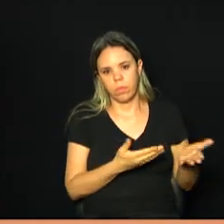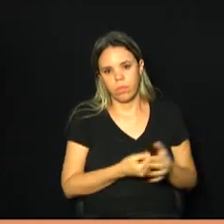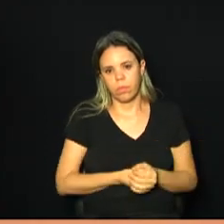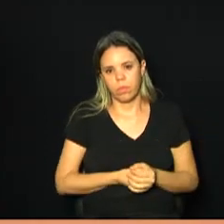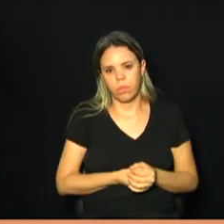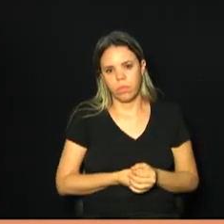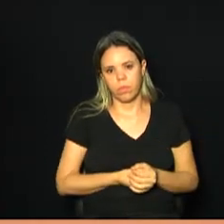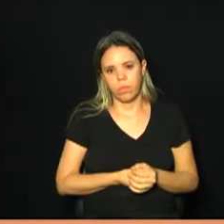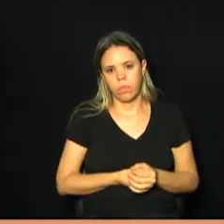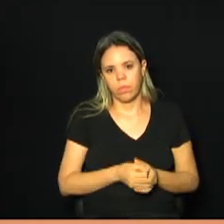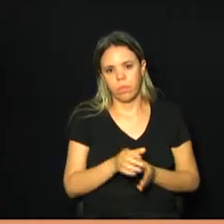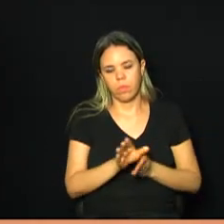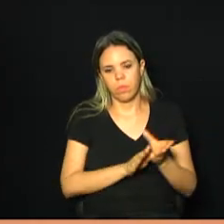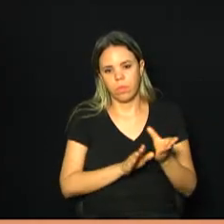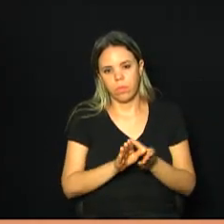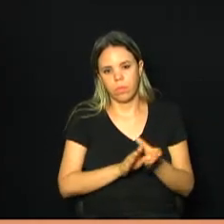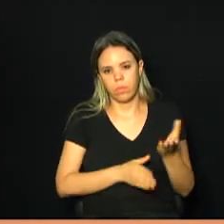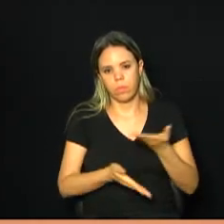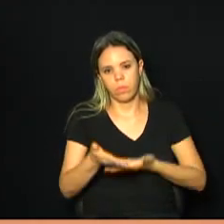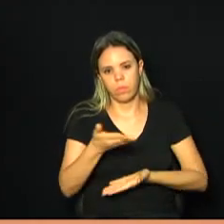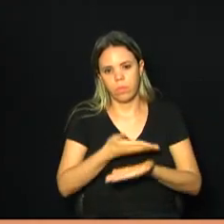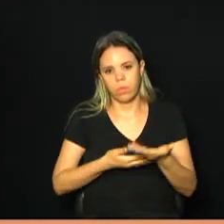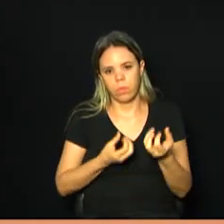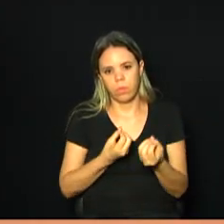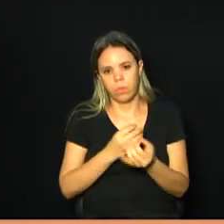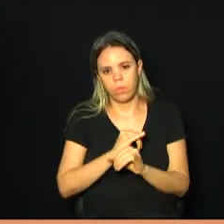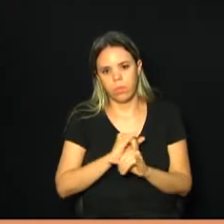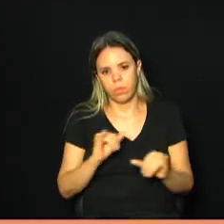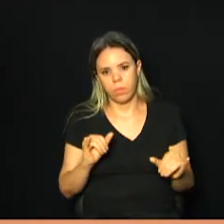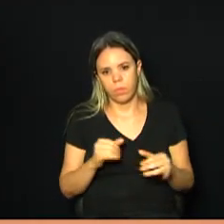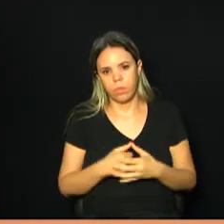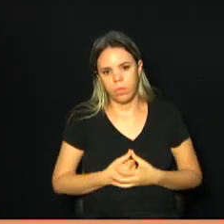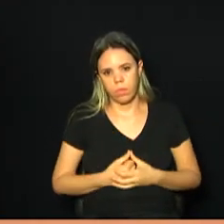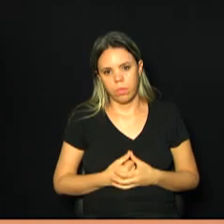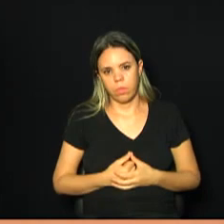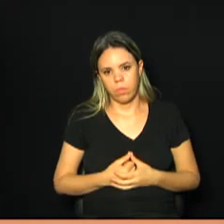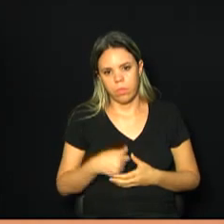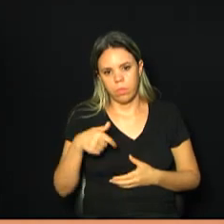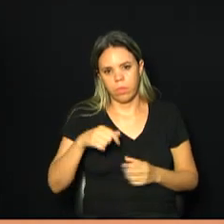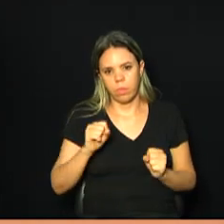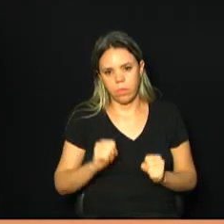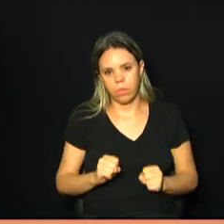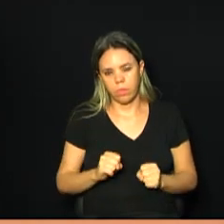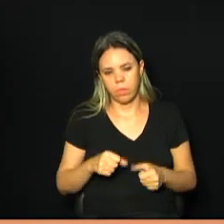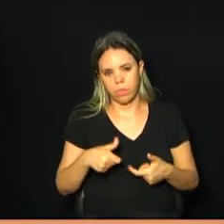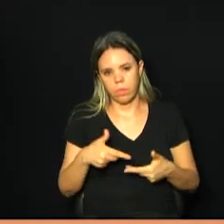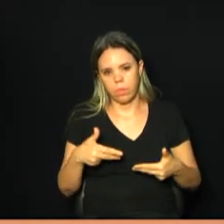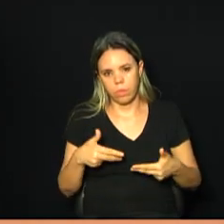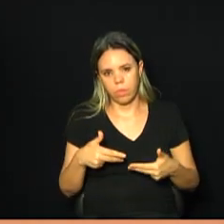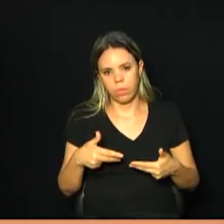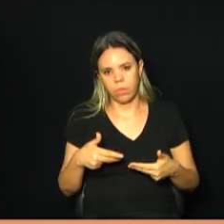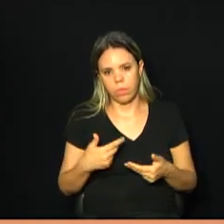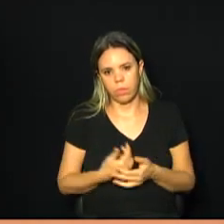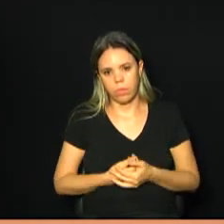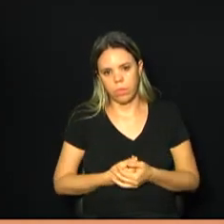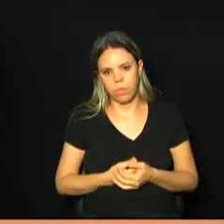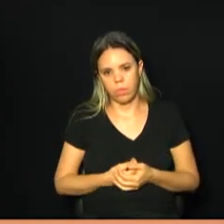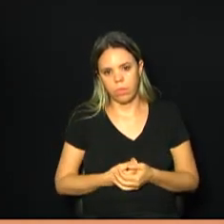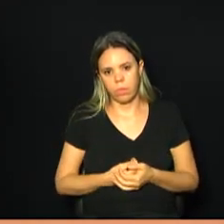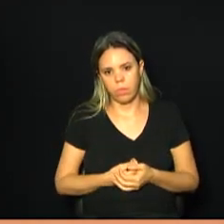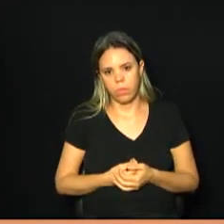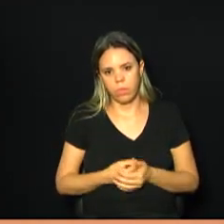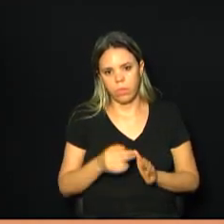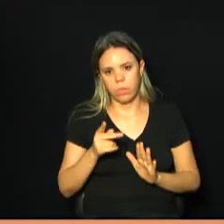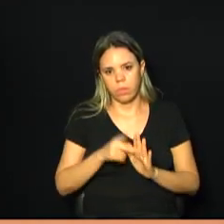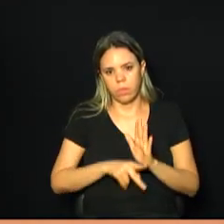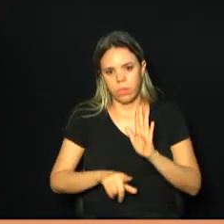essa instrução e compartilhar com eles essas informações, que essa comissão possa tomar medidas e até, através de algum projeto